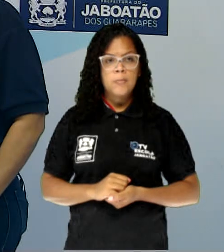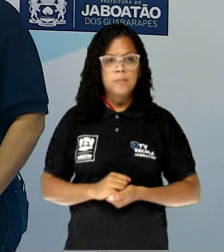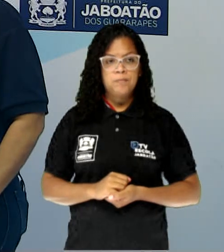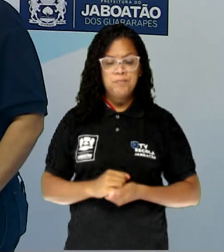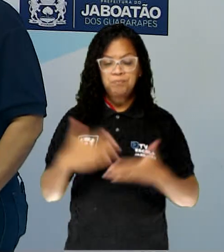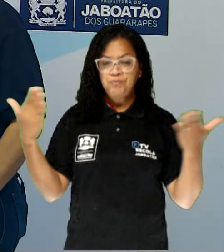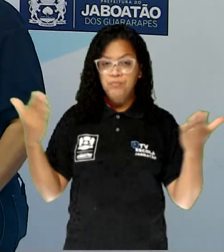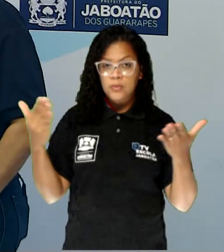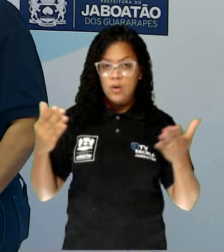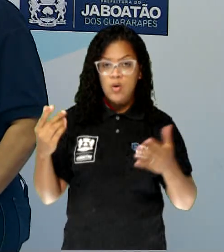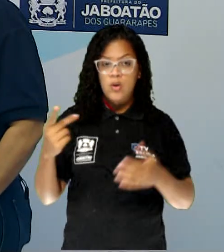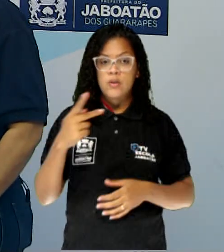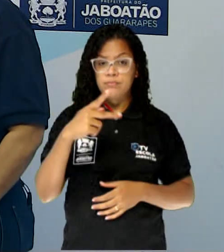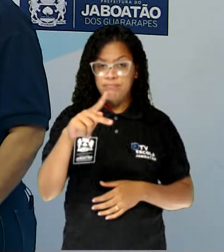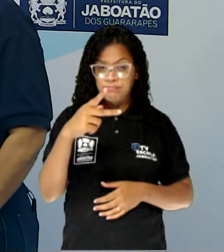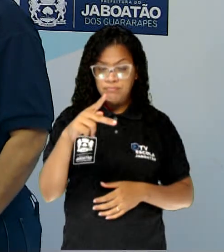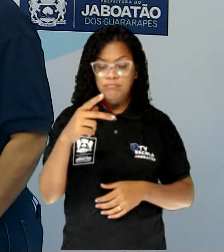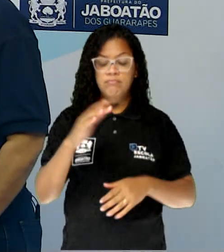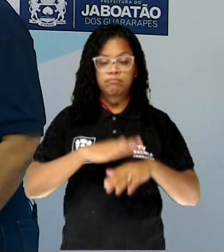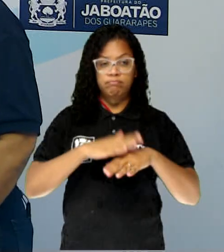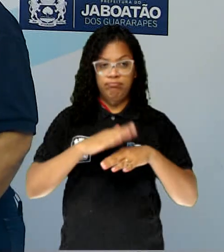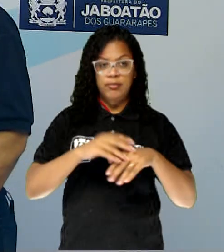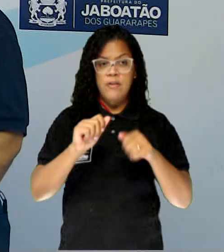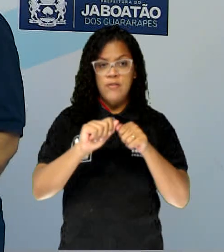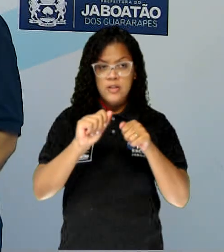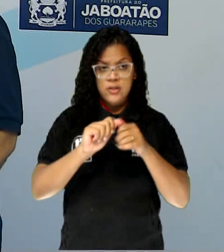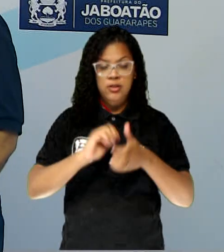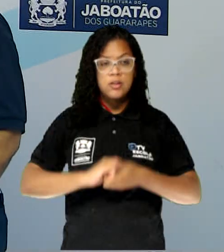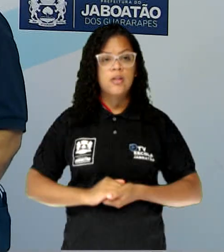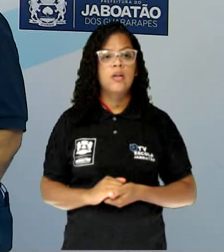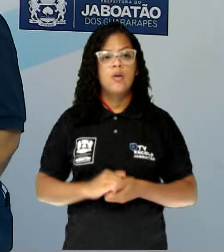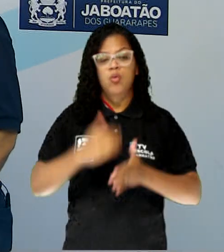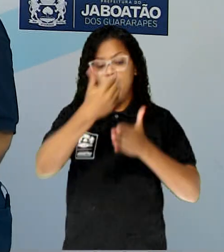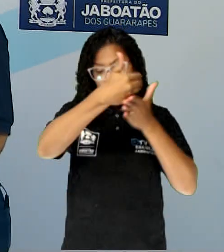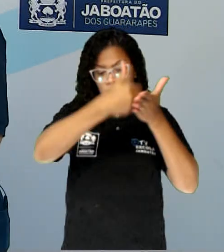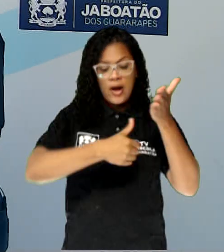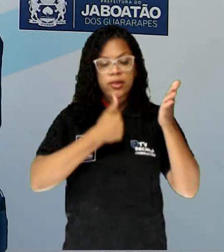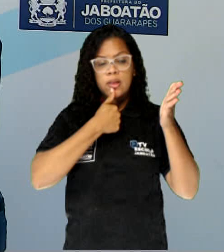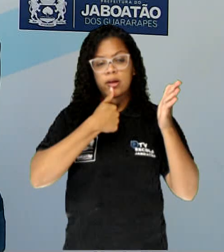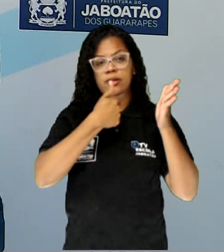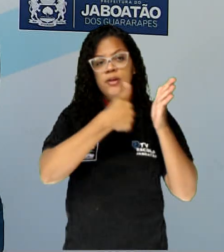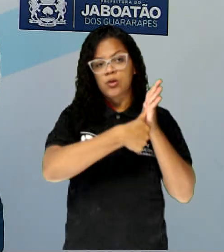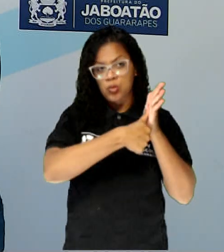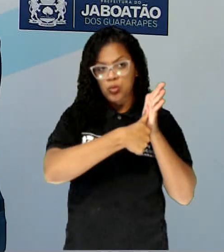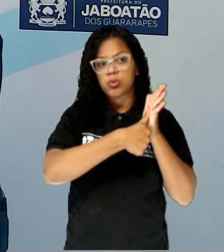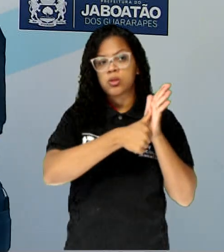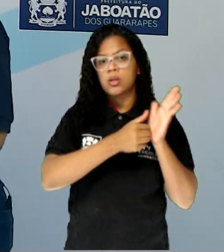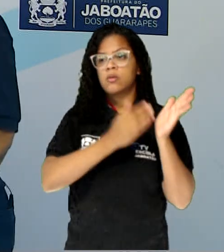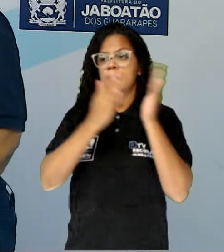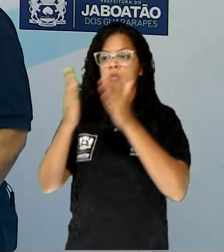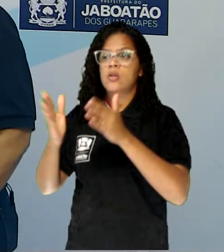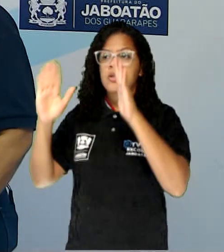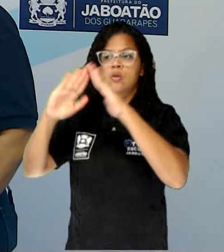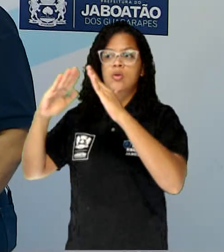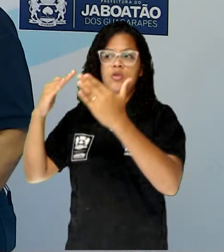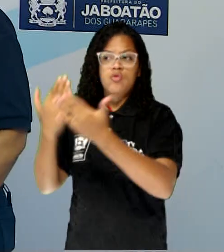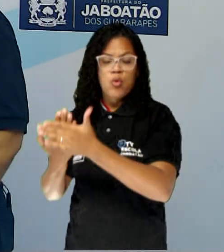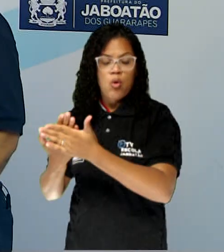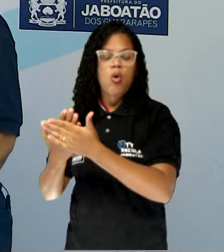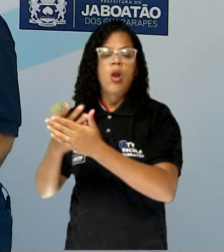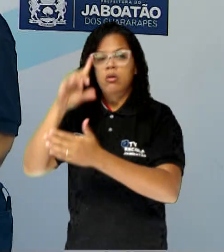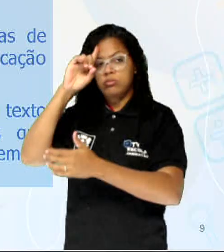Chegou agora a sua vez. Veja, faça uma carta-denúncia dirigindo à direção da escola sobre algum problema que